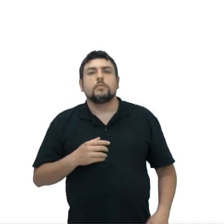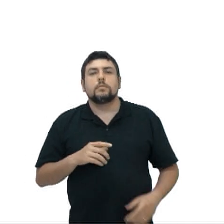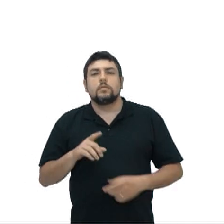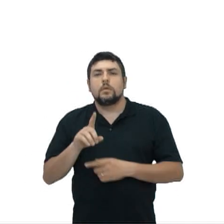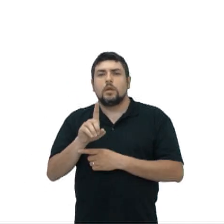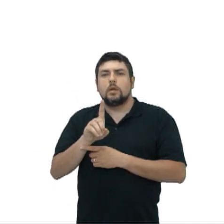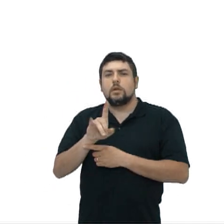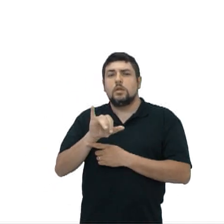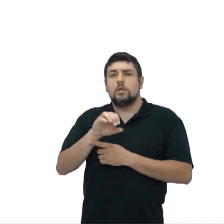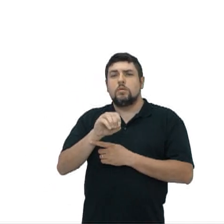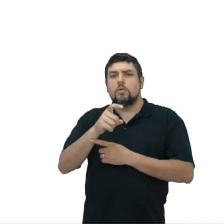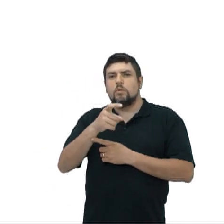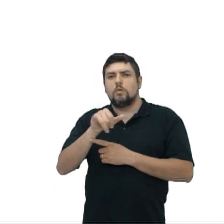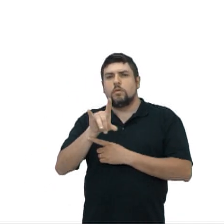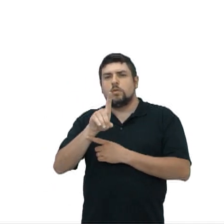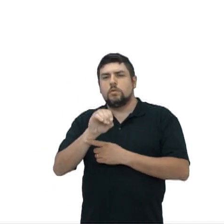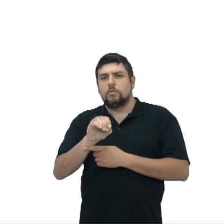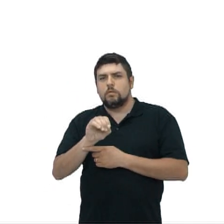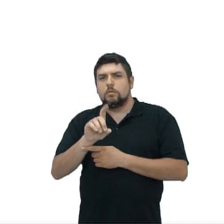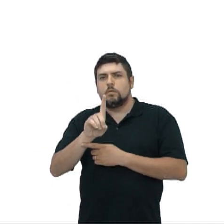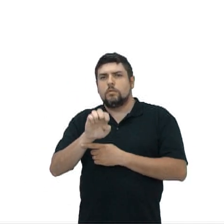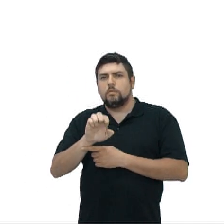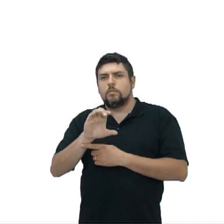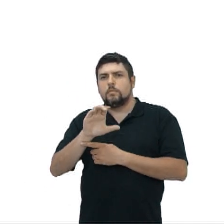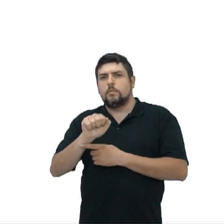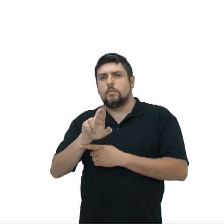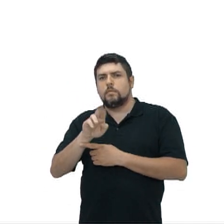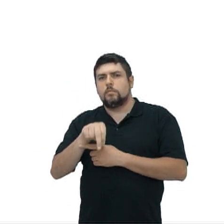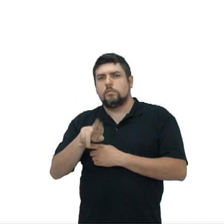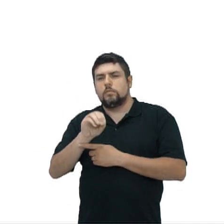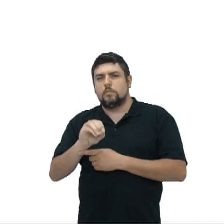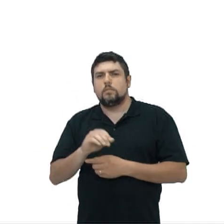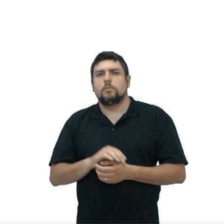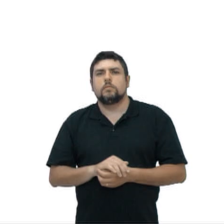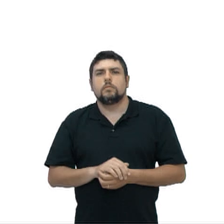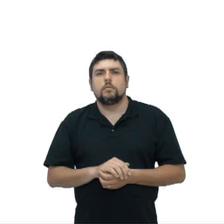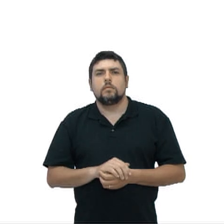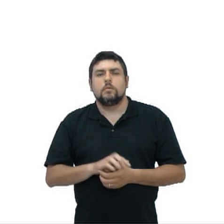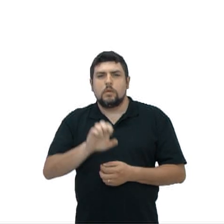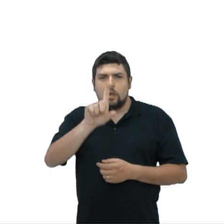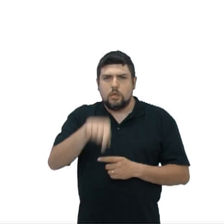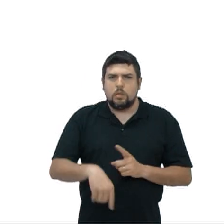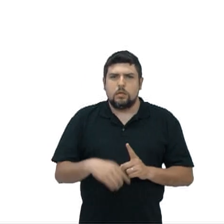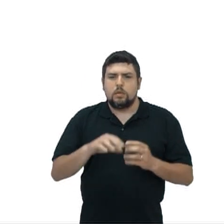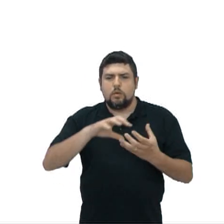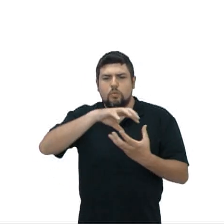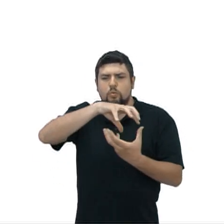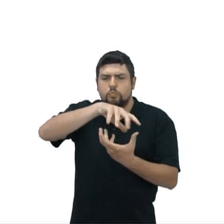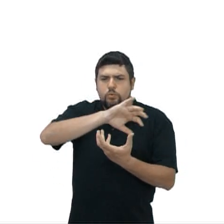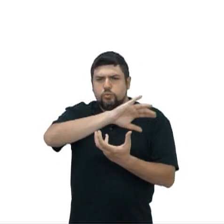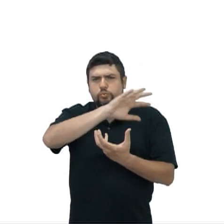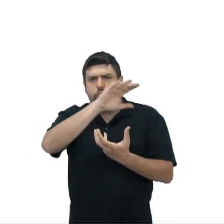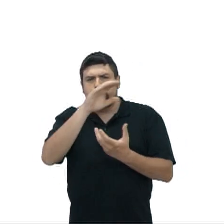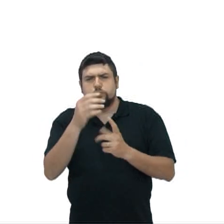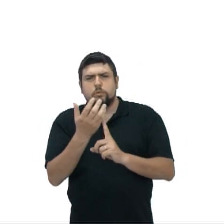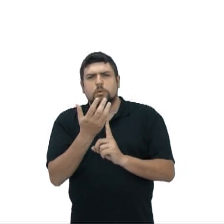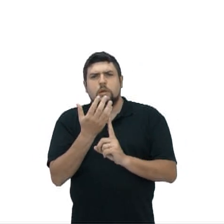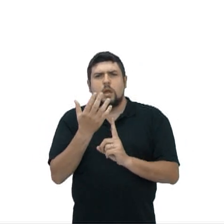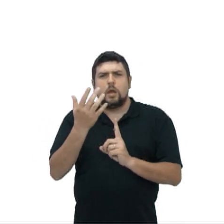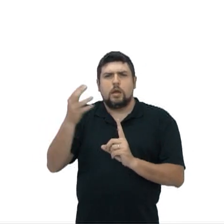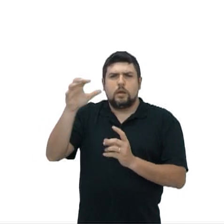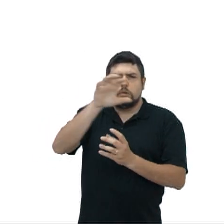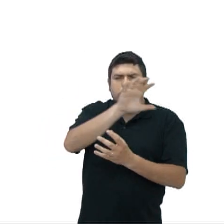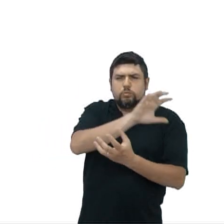carbono. Nós fizemos essa juntos, hein? É um gás essencial no globo terrestre. Sem a presença desse